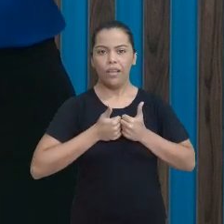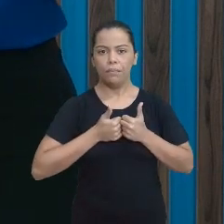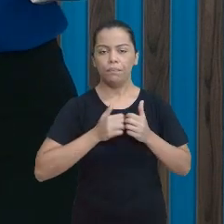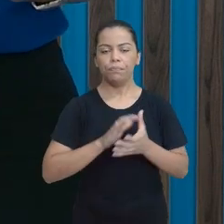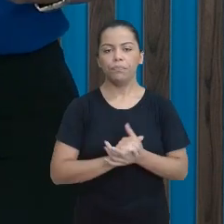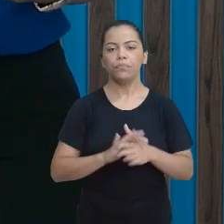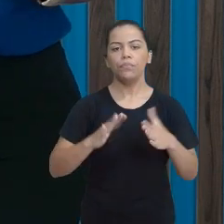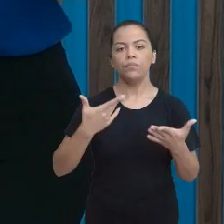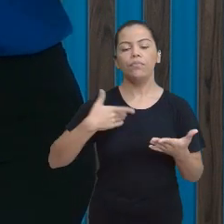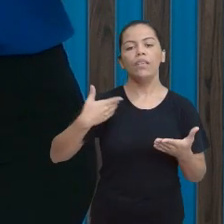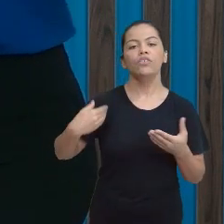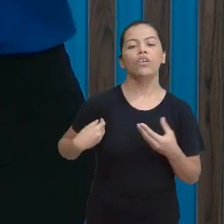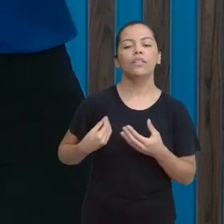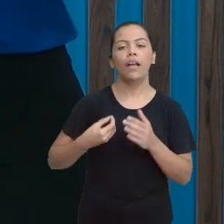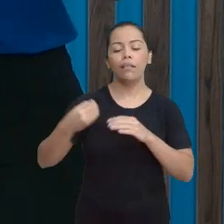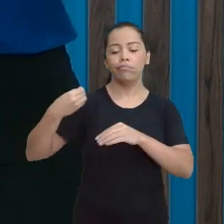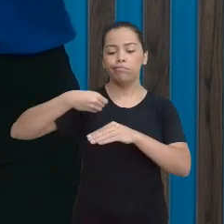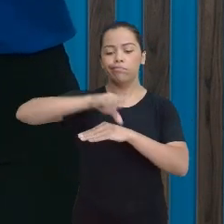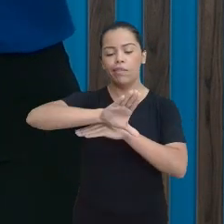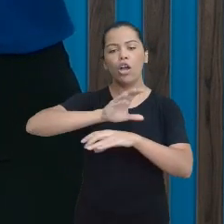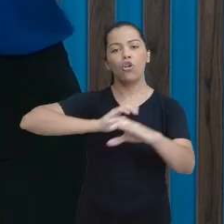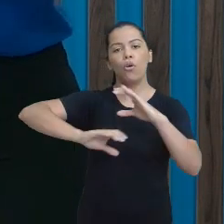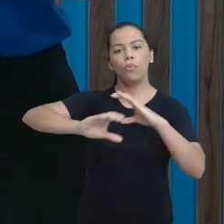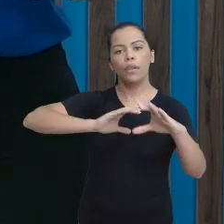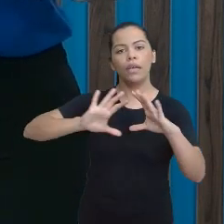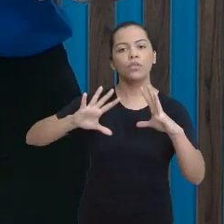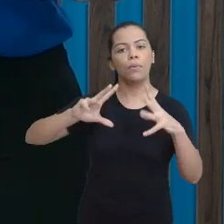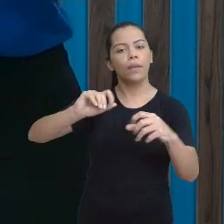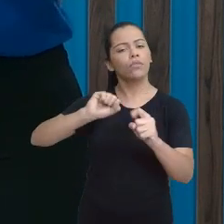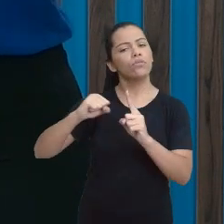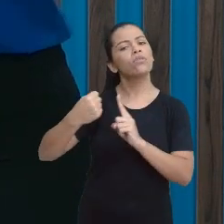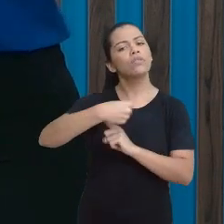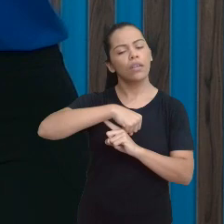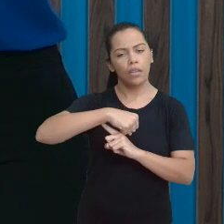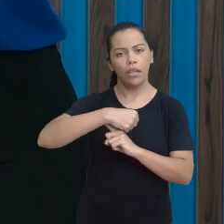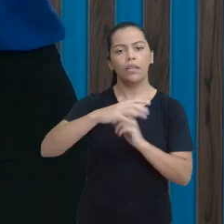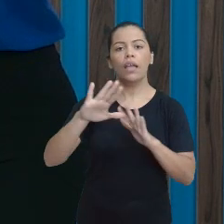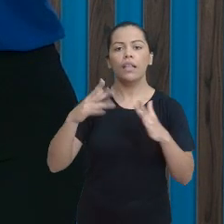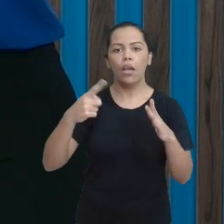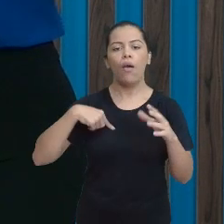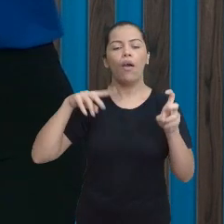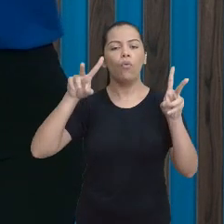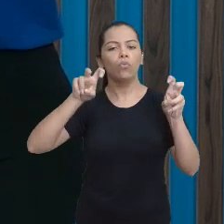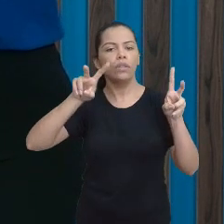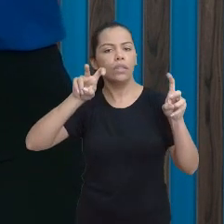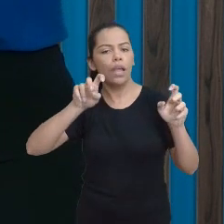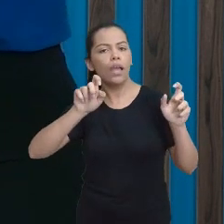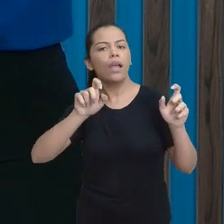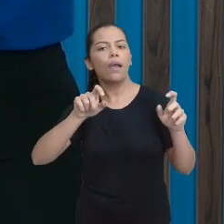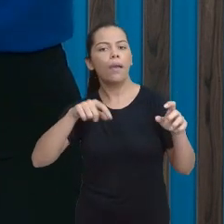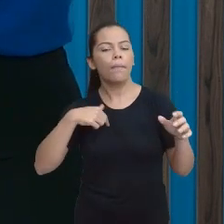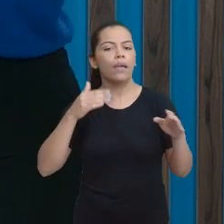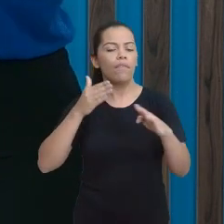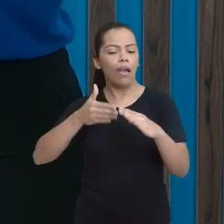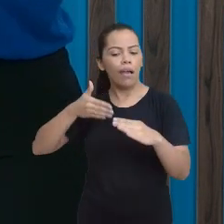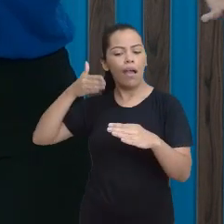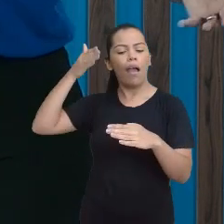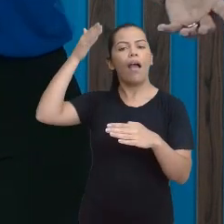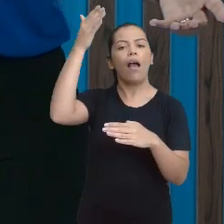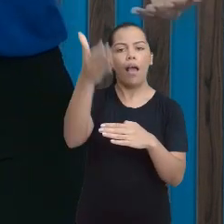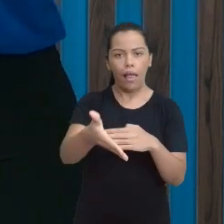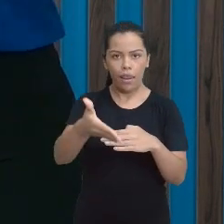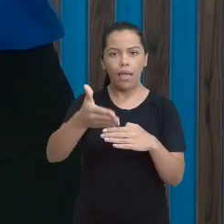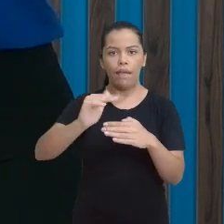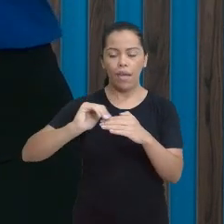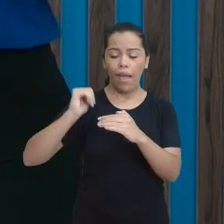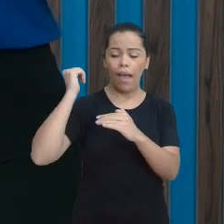essa comunicação, essa temática para toda a sociedade. Então, é uma temática que perpassa os muros da